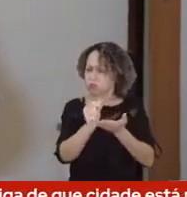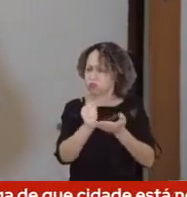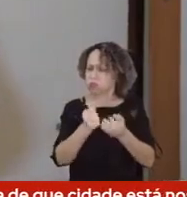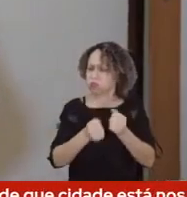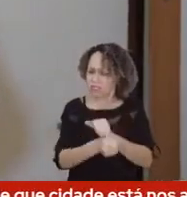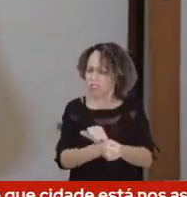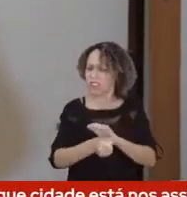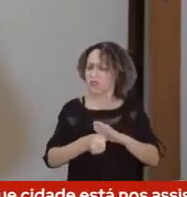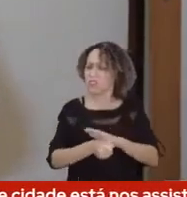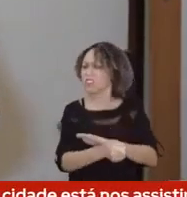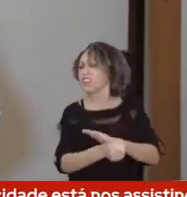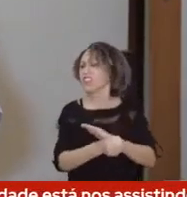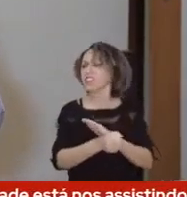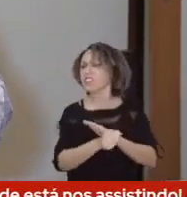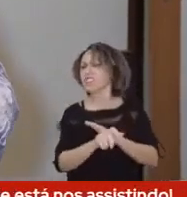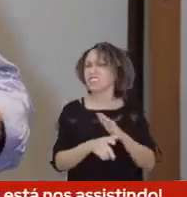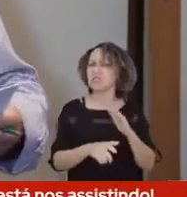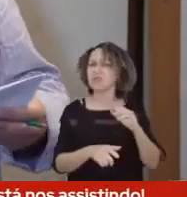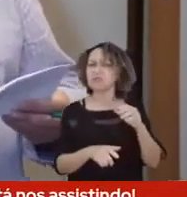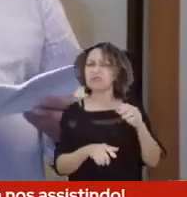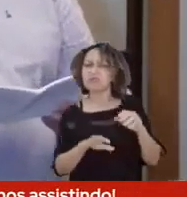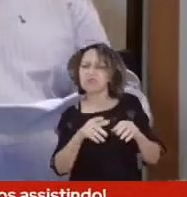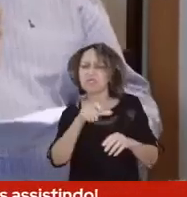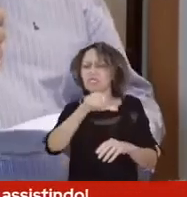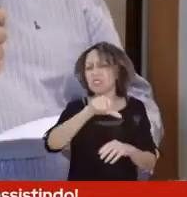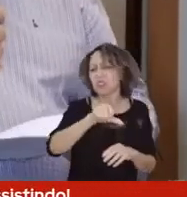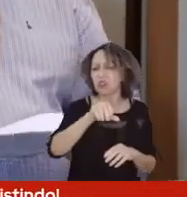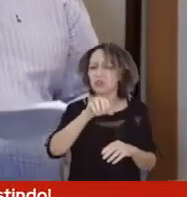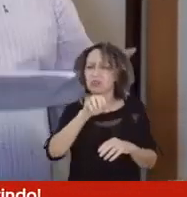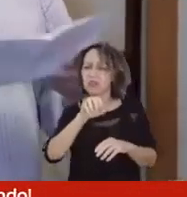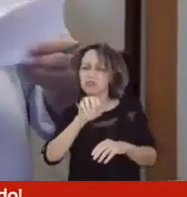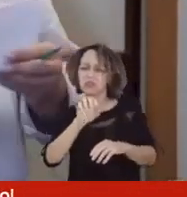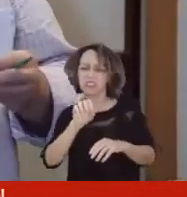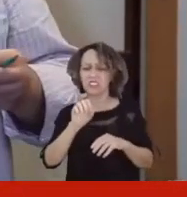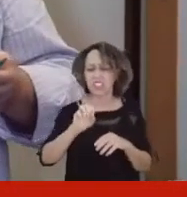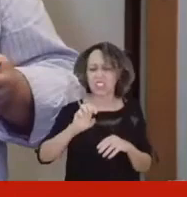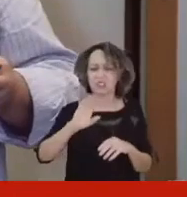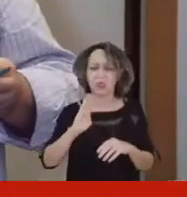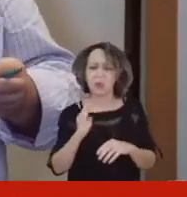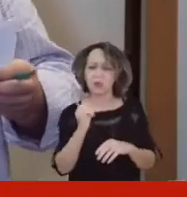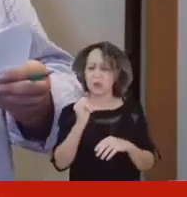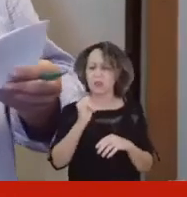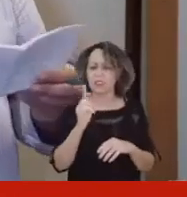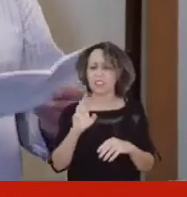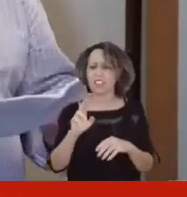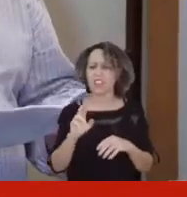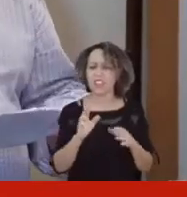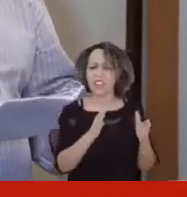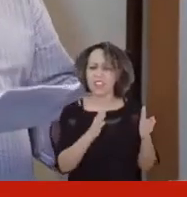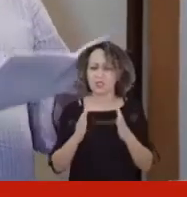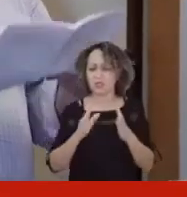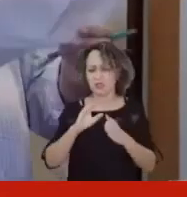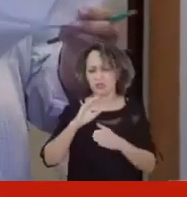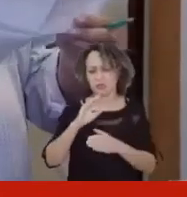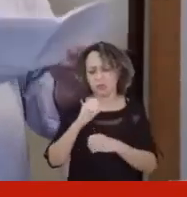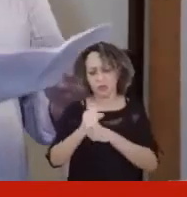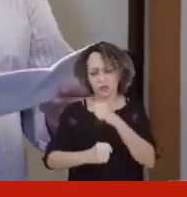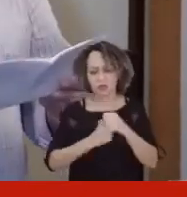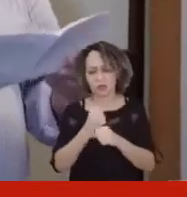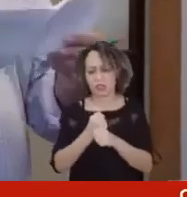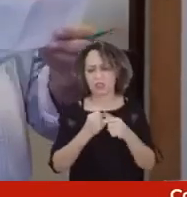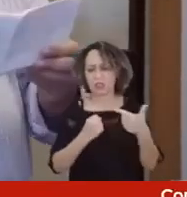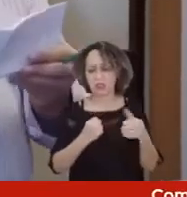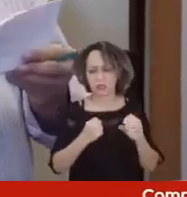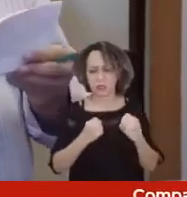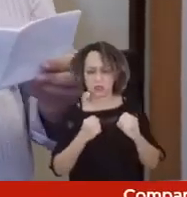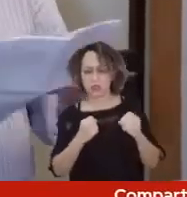reais nos próximos 5 anos, 2022, 2026. Se hoje nós temos uma Petrobras fatiada,